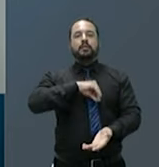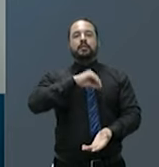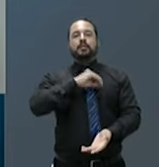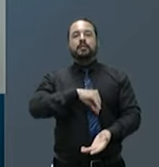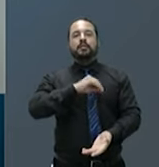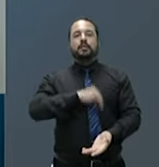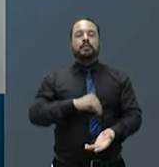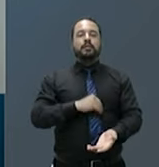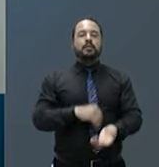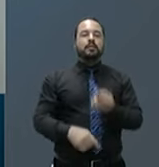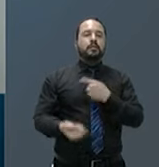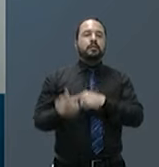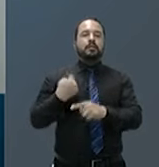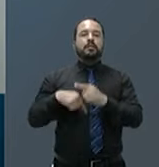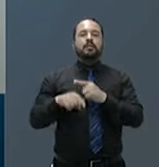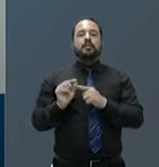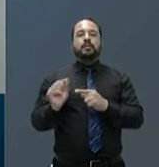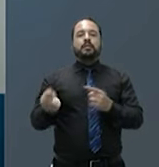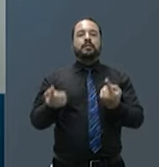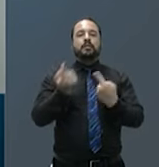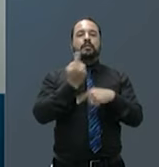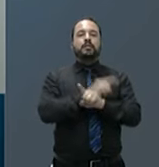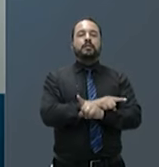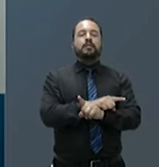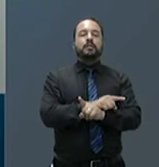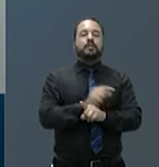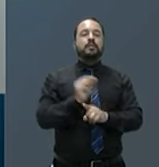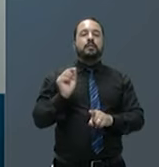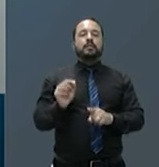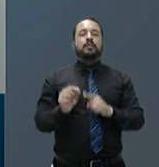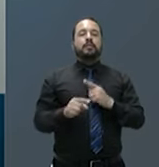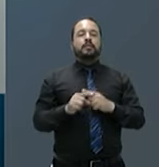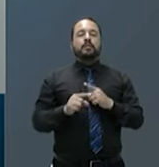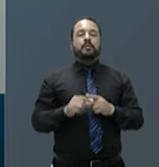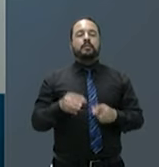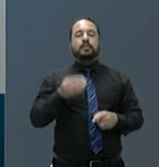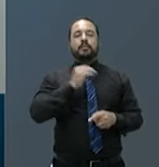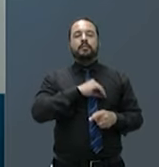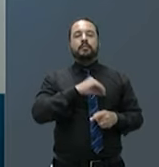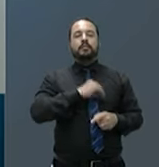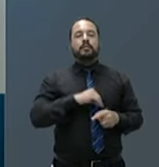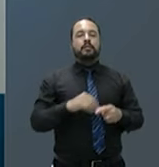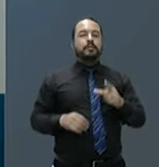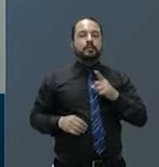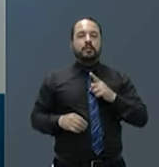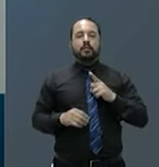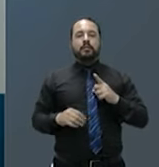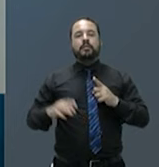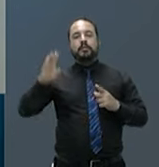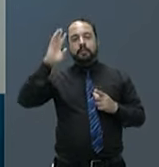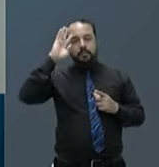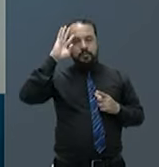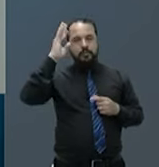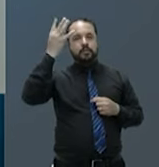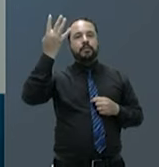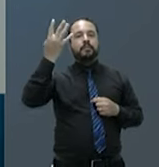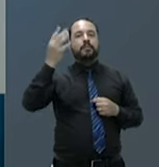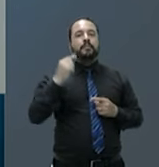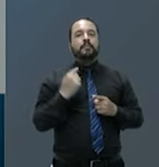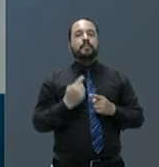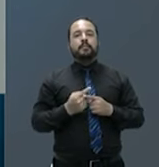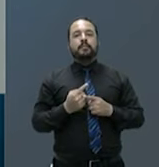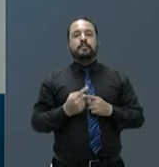no caso de desprovimento. A sucumbência recursal tem funcionado como um freio